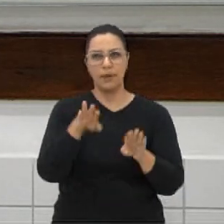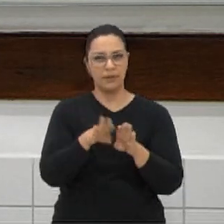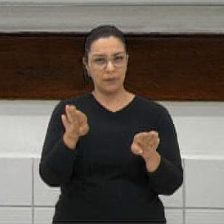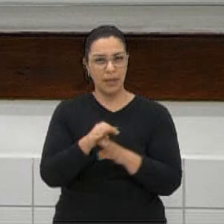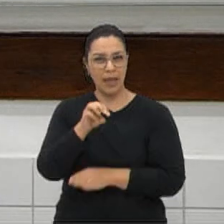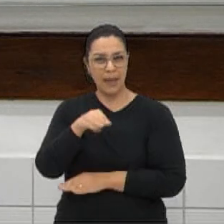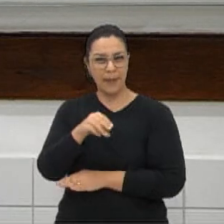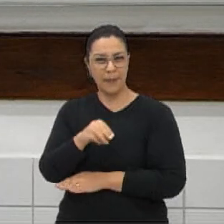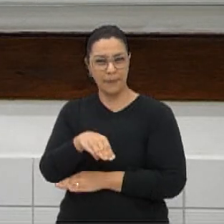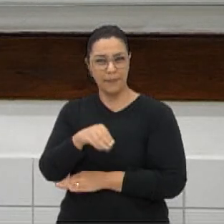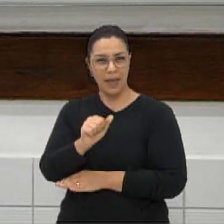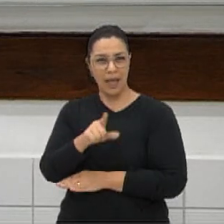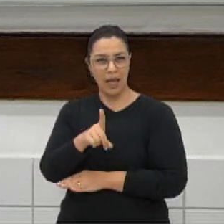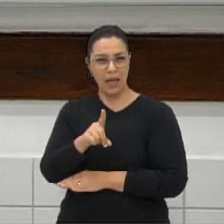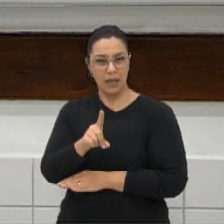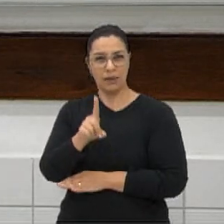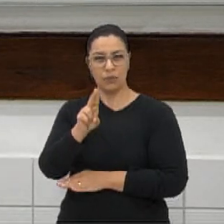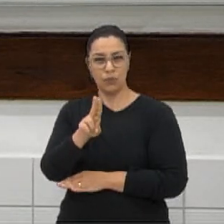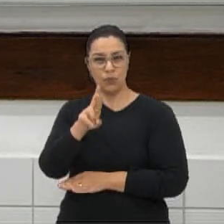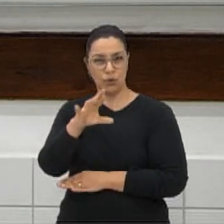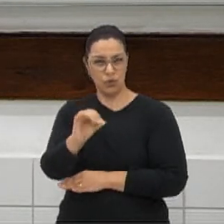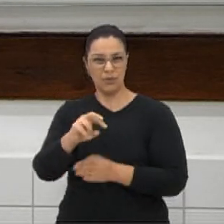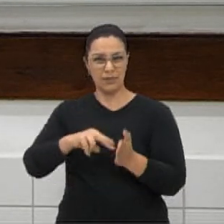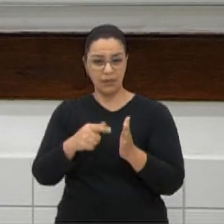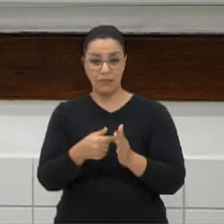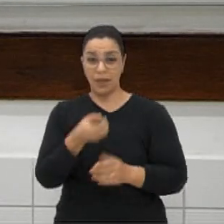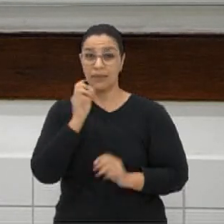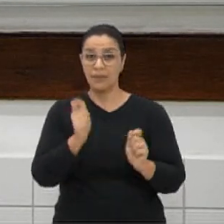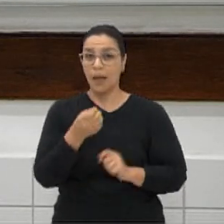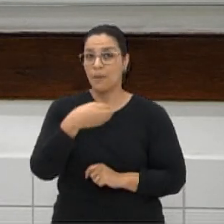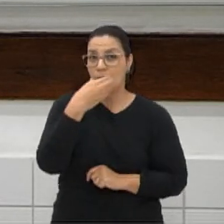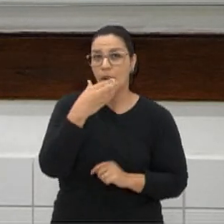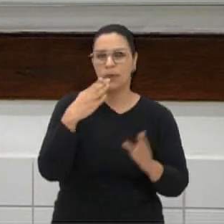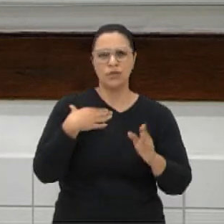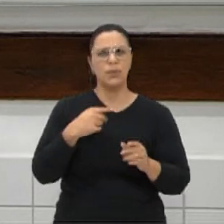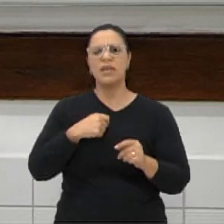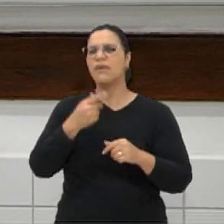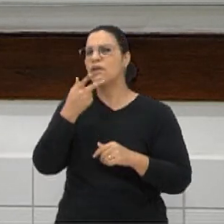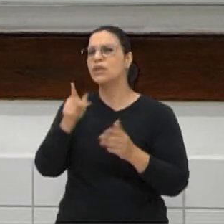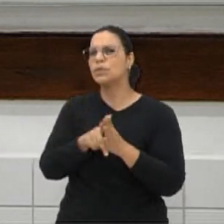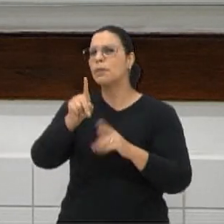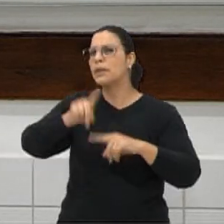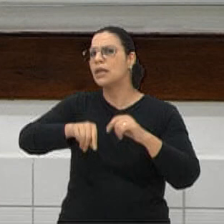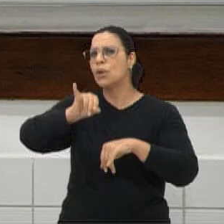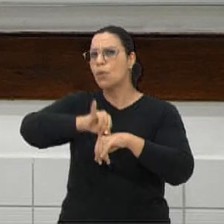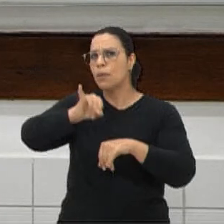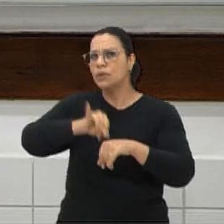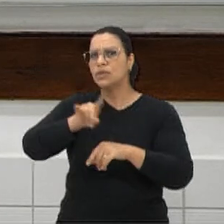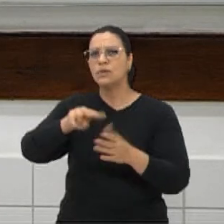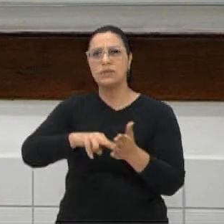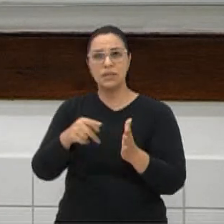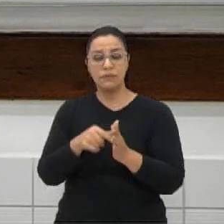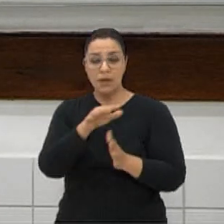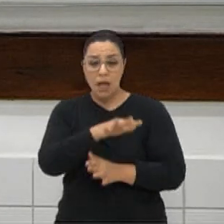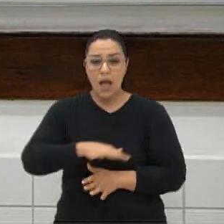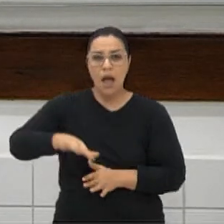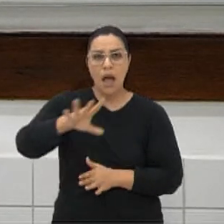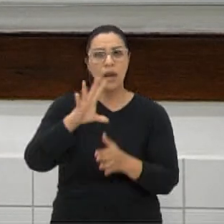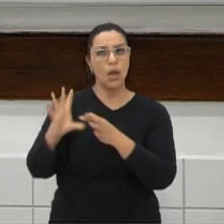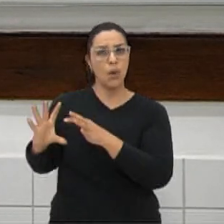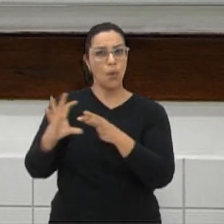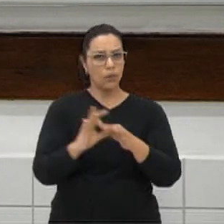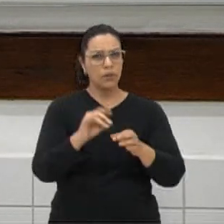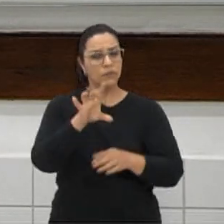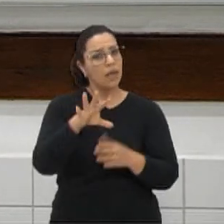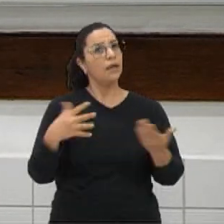maduro e seja consumido, tá? O que a natureza morta tem a ver com tudo isso, né? A natureza morta, ela vai estar nestes